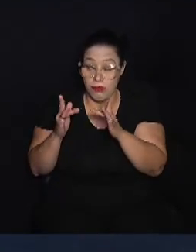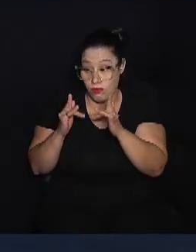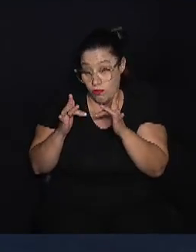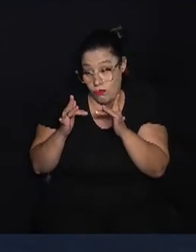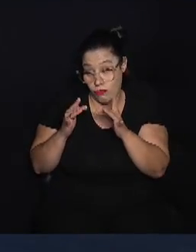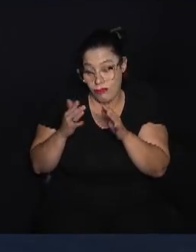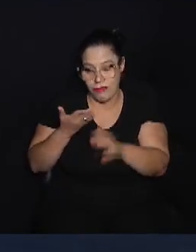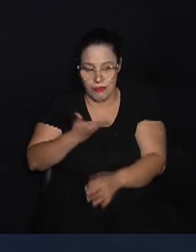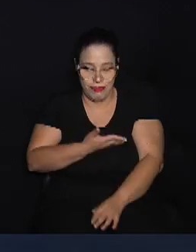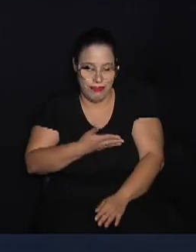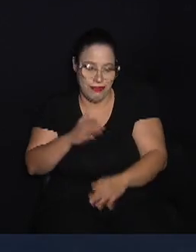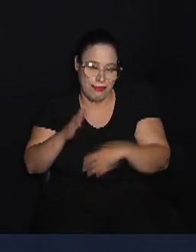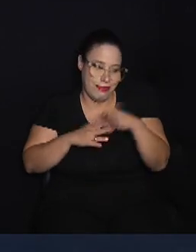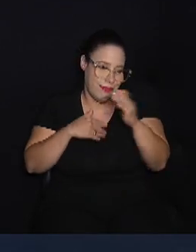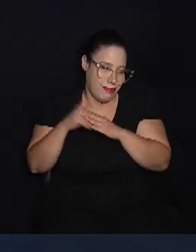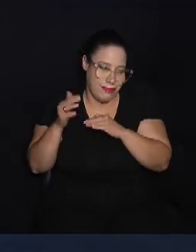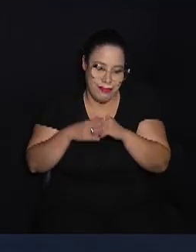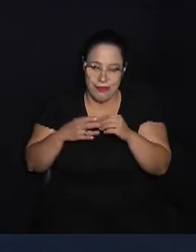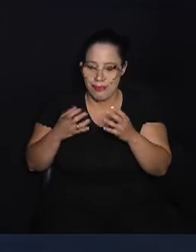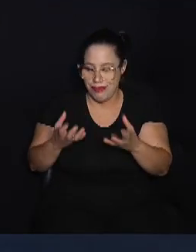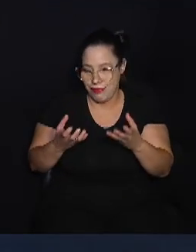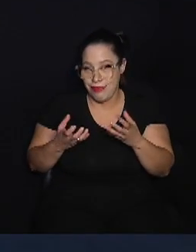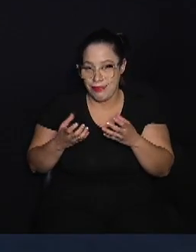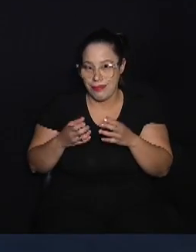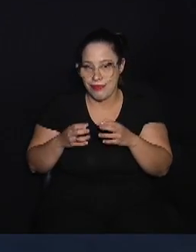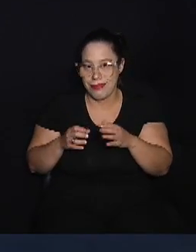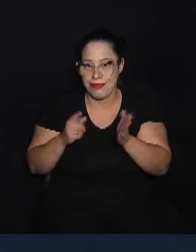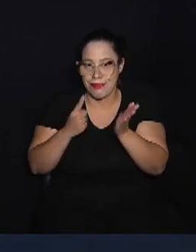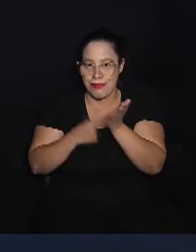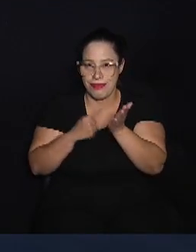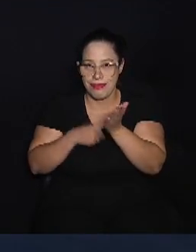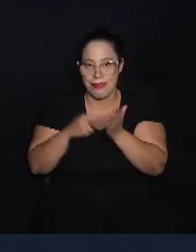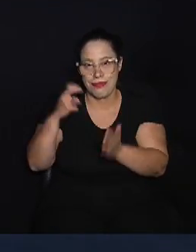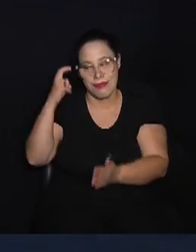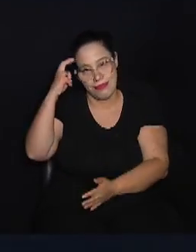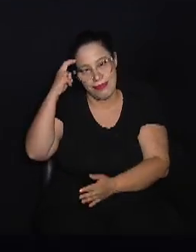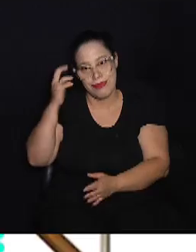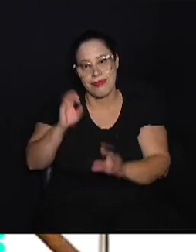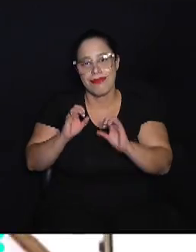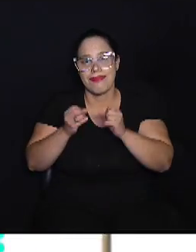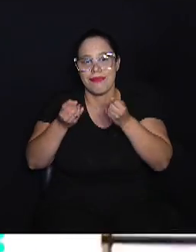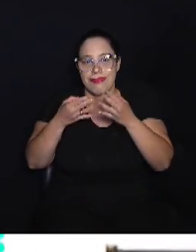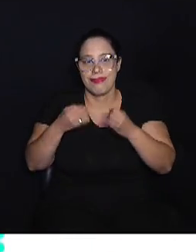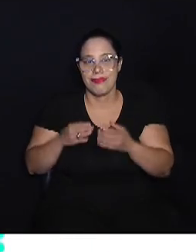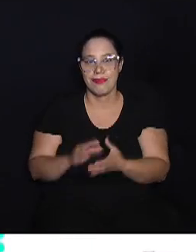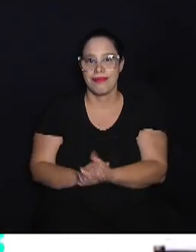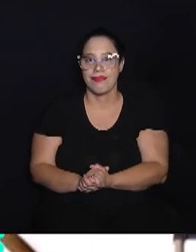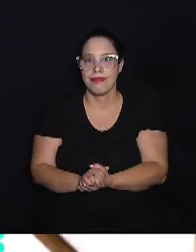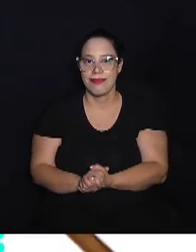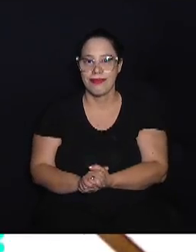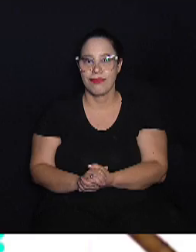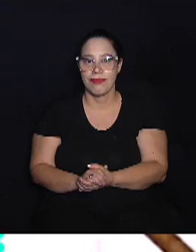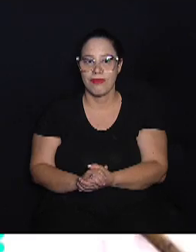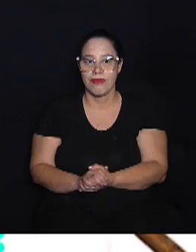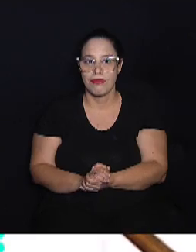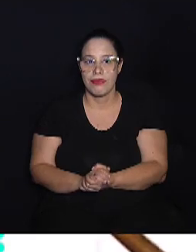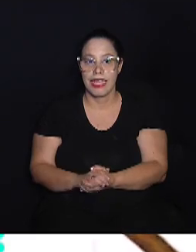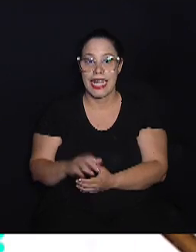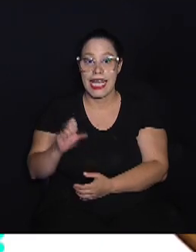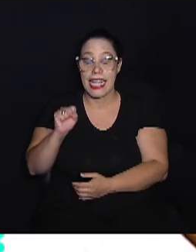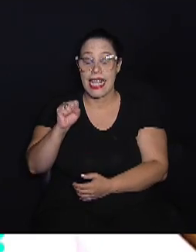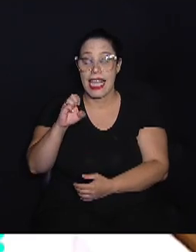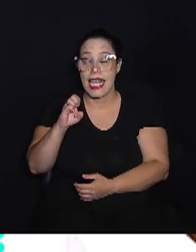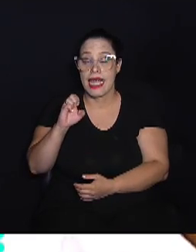os amigos, enfim, da forma que você quiser, porque a nossa agenda está recheada. Confira! Confira a programação do SESC